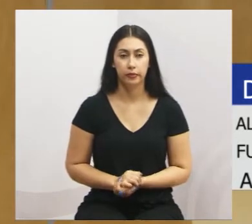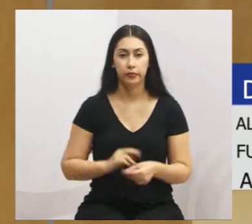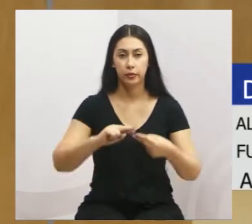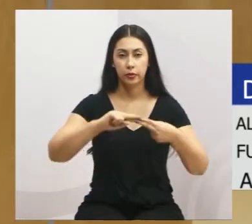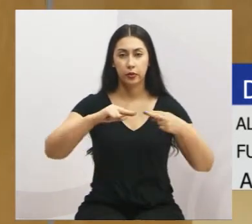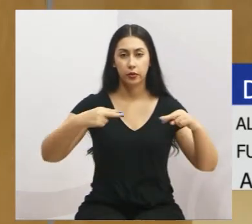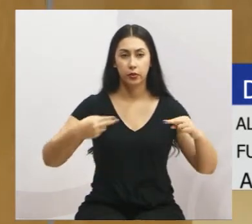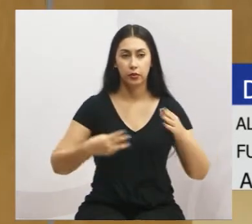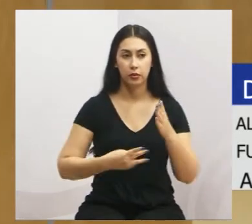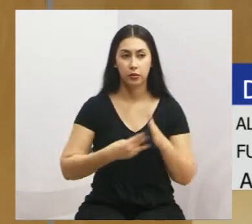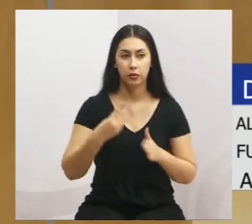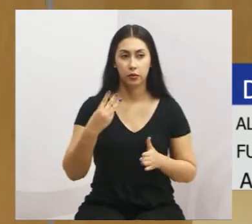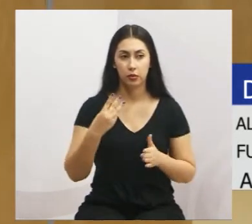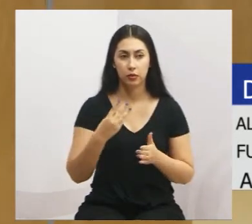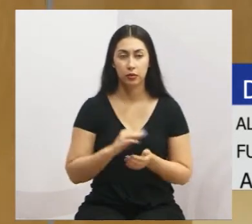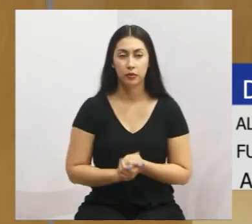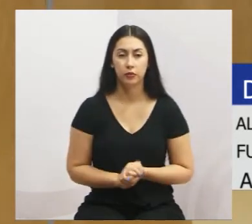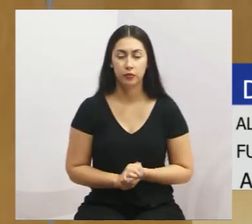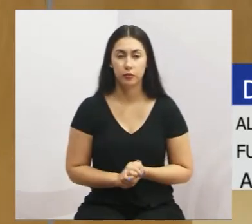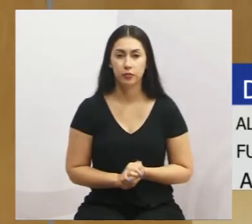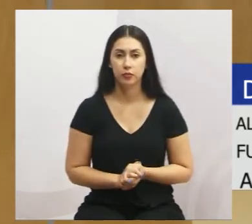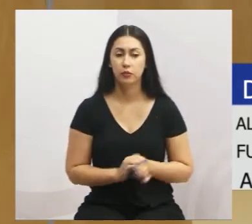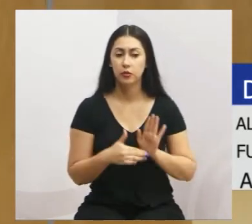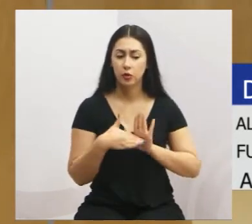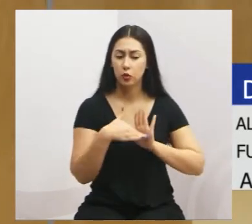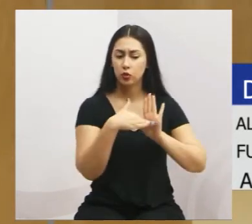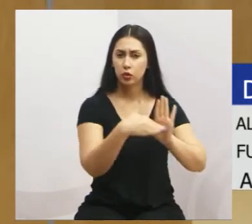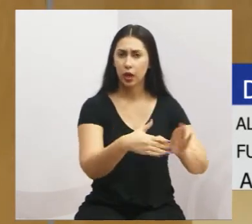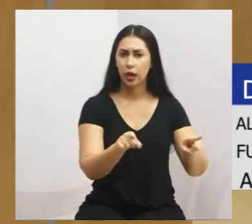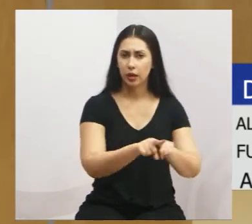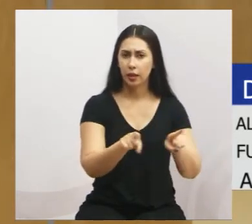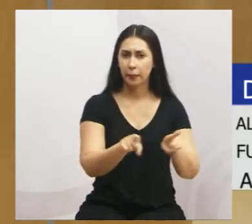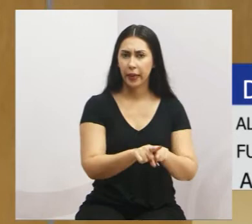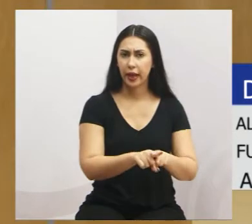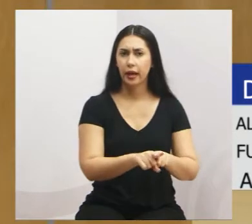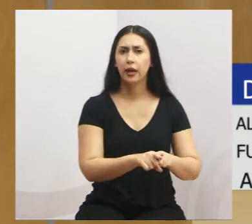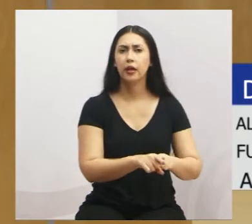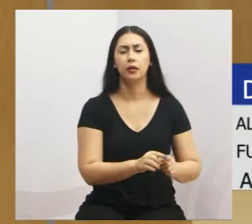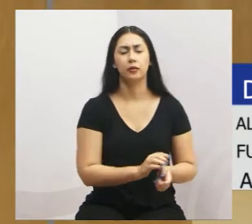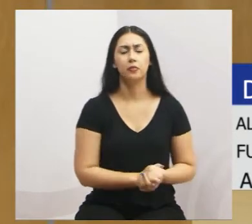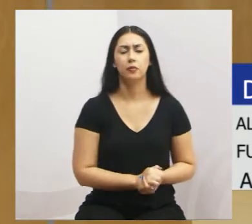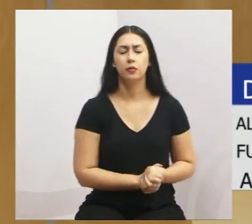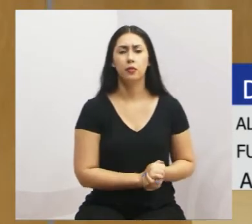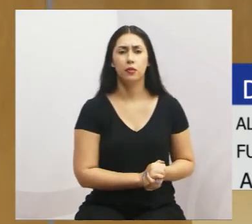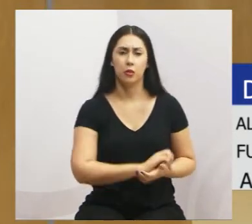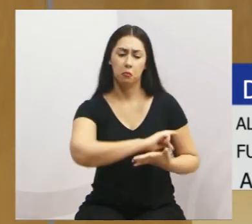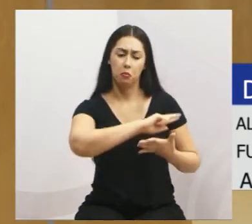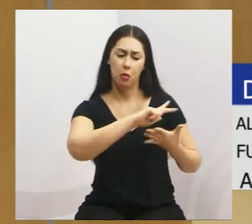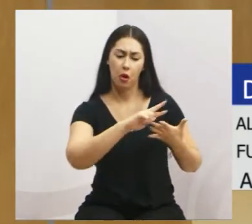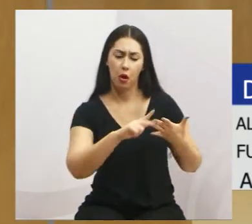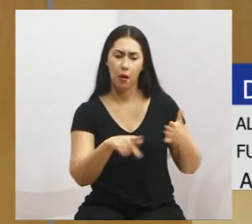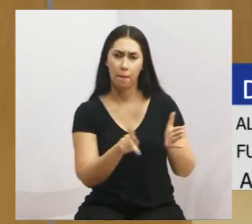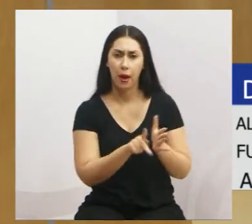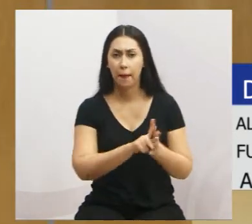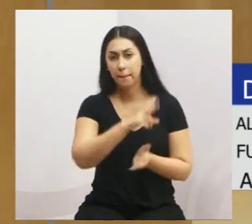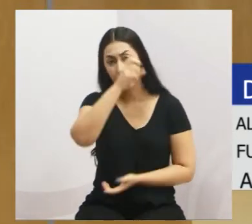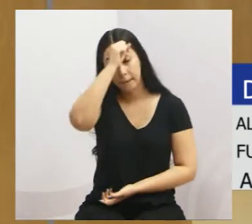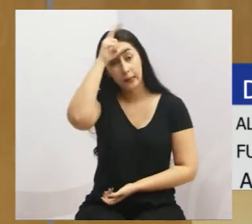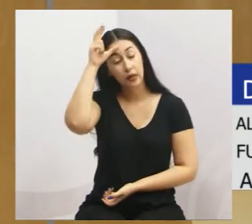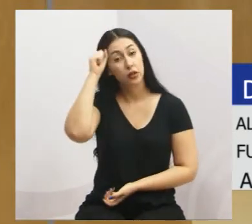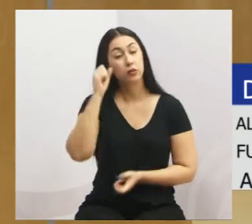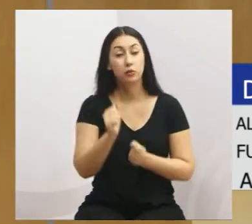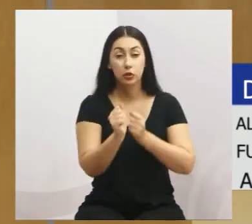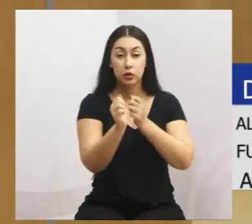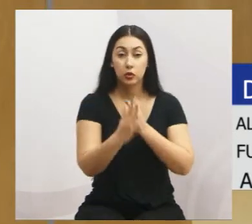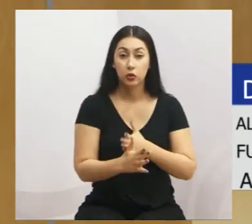Inciso 3º. Articular-se com a Fundação Pró Lar de Jacareí e demais órgãos da Prefeitura para que as ações do